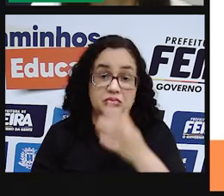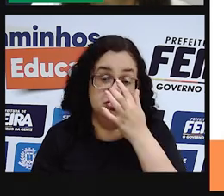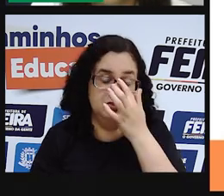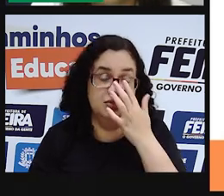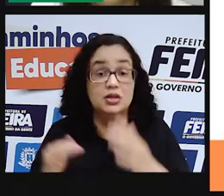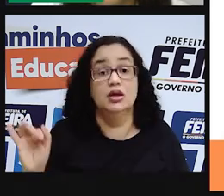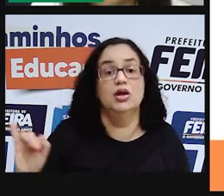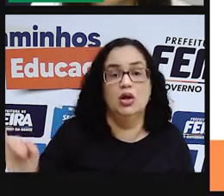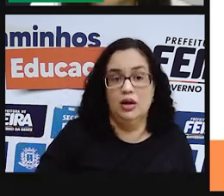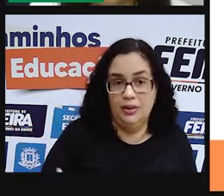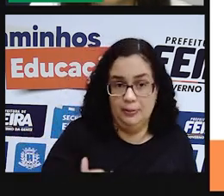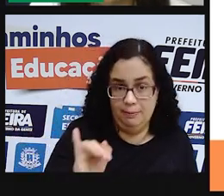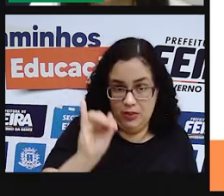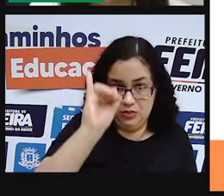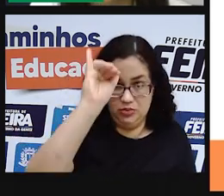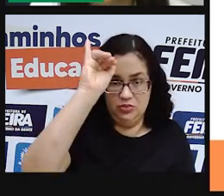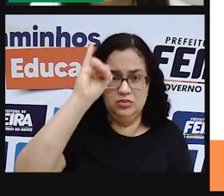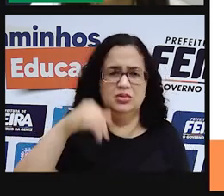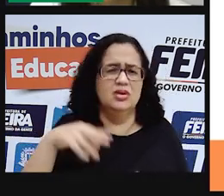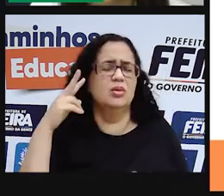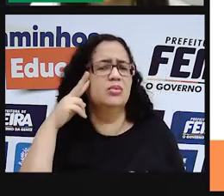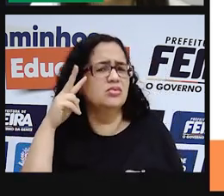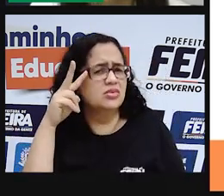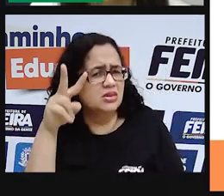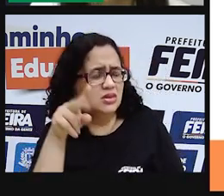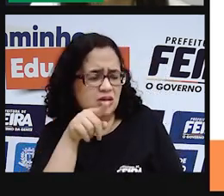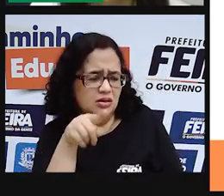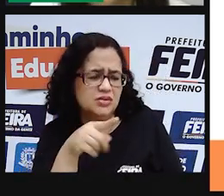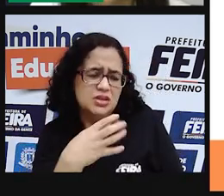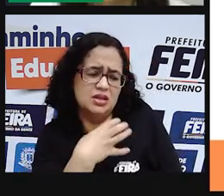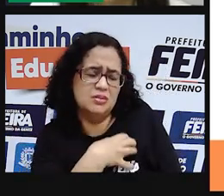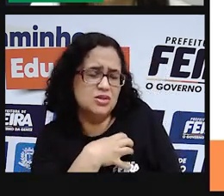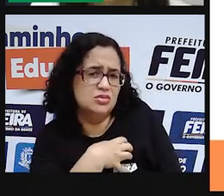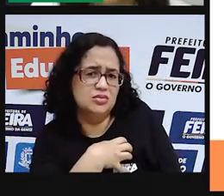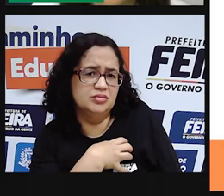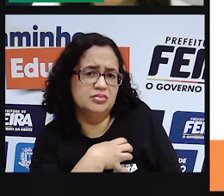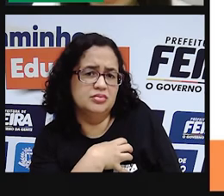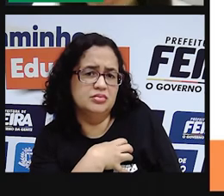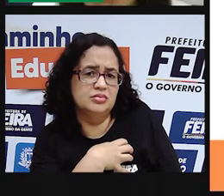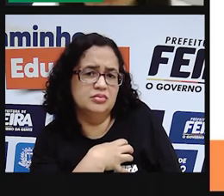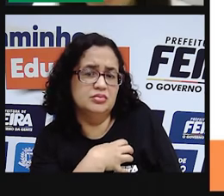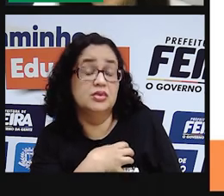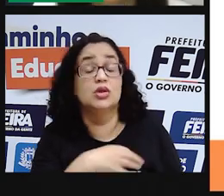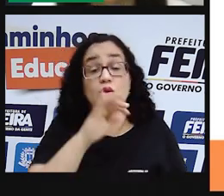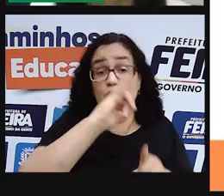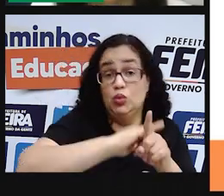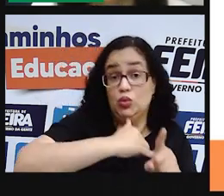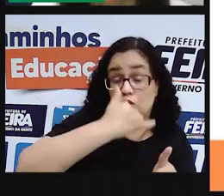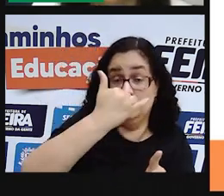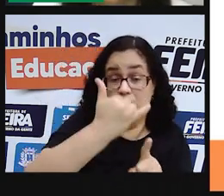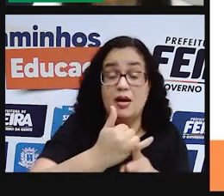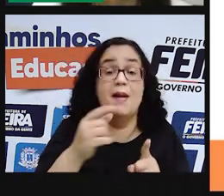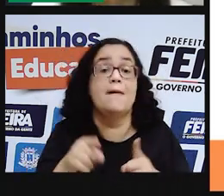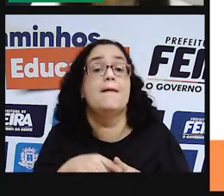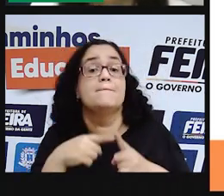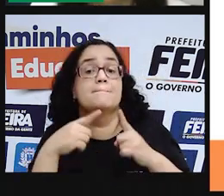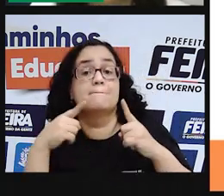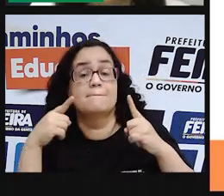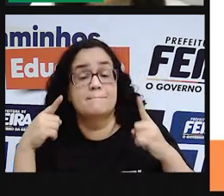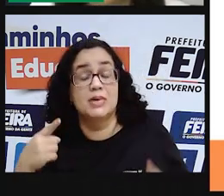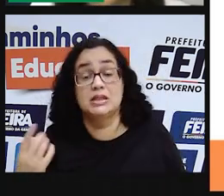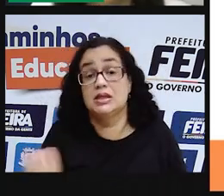é muito importante, mesmo que você não seja vítima direta do bullying, mas por acaso